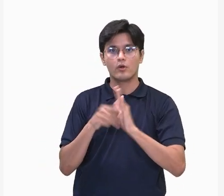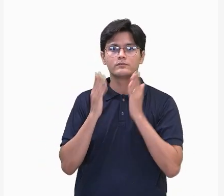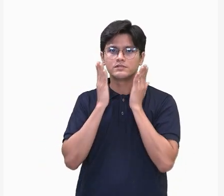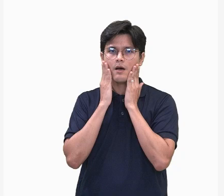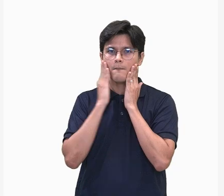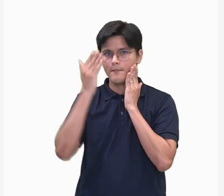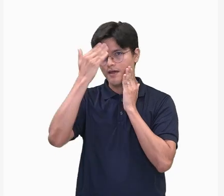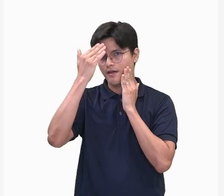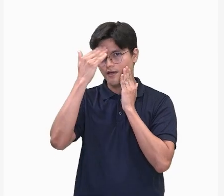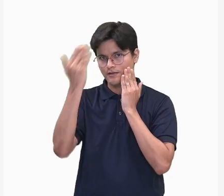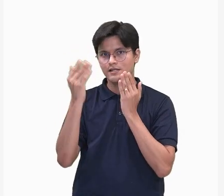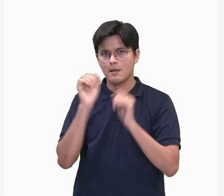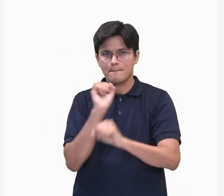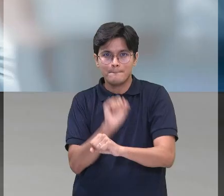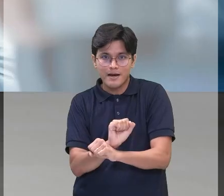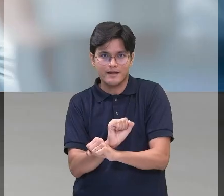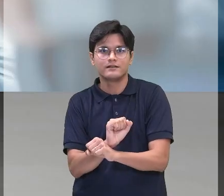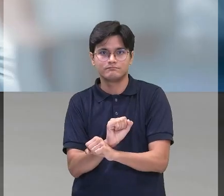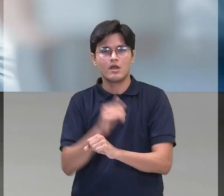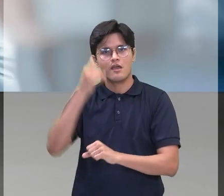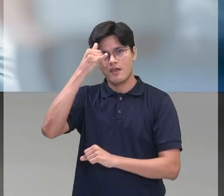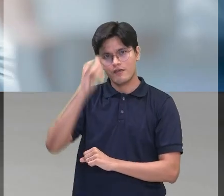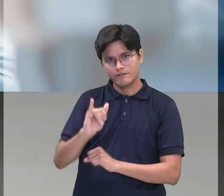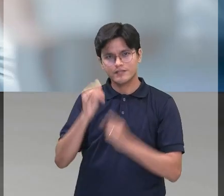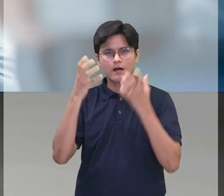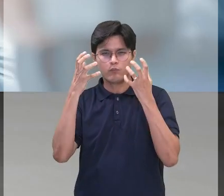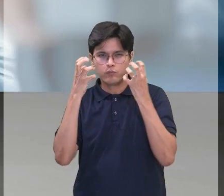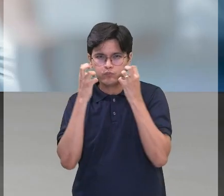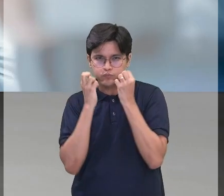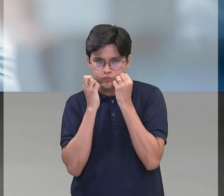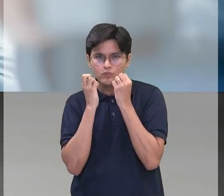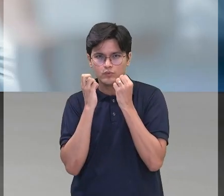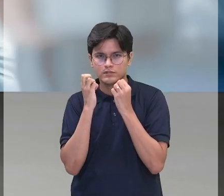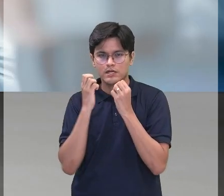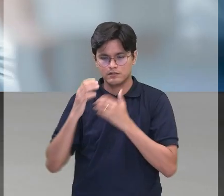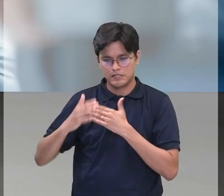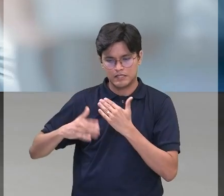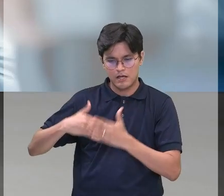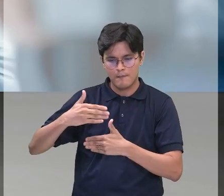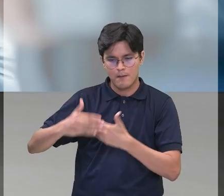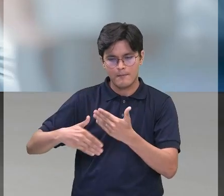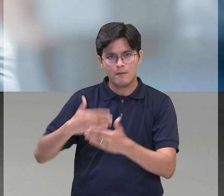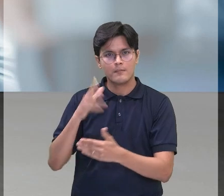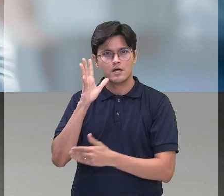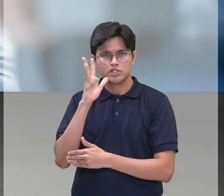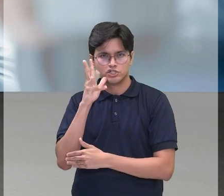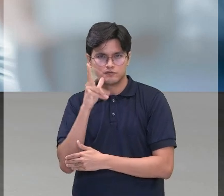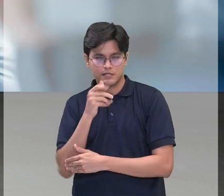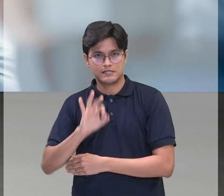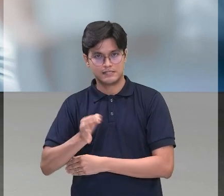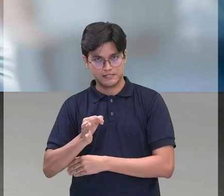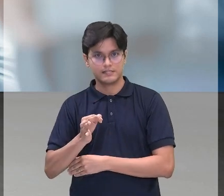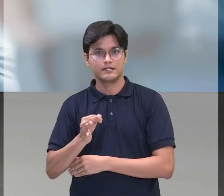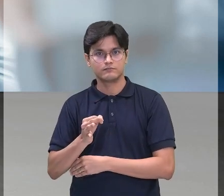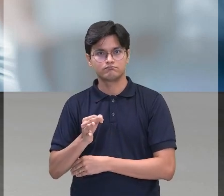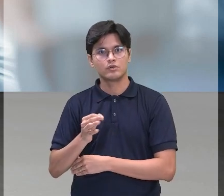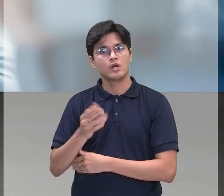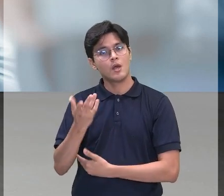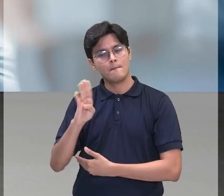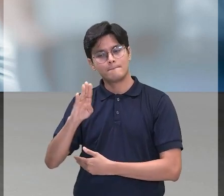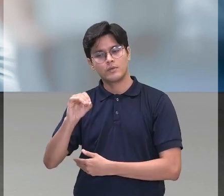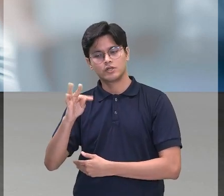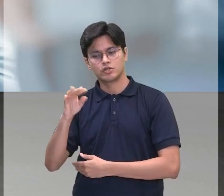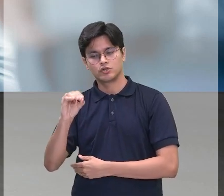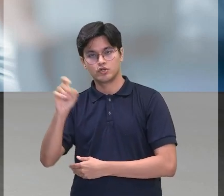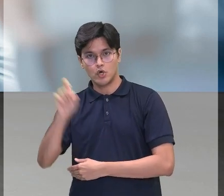certas rugas. Né? Então, esse Botox nada mais é do que uma proteína que é produzida por uma bactéria. Né? Então,